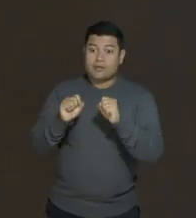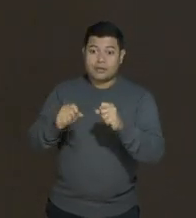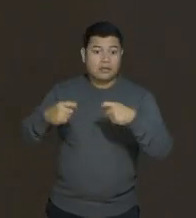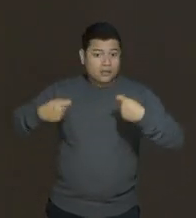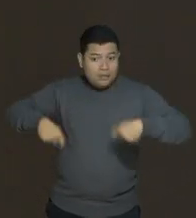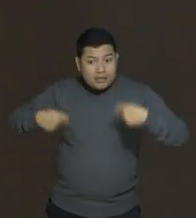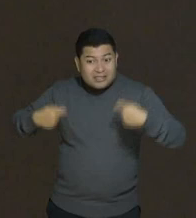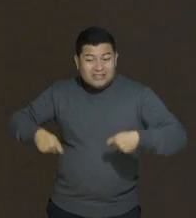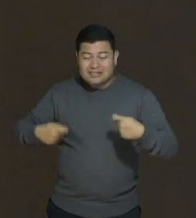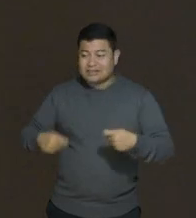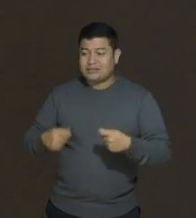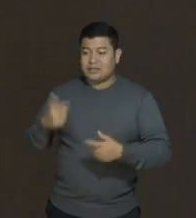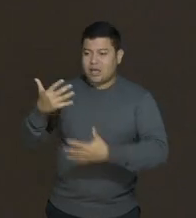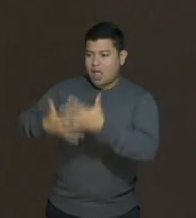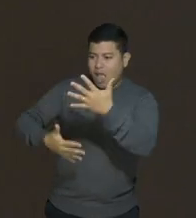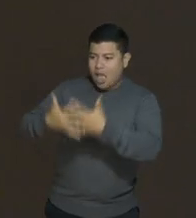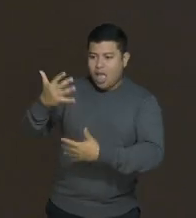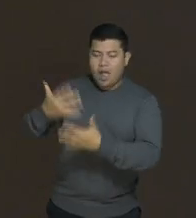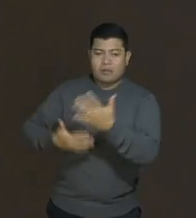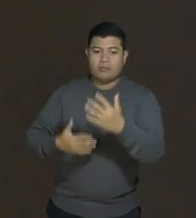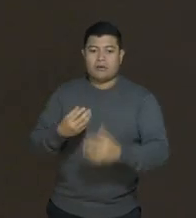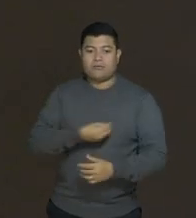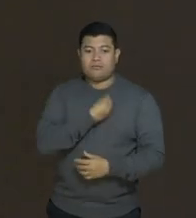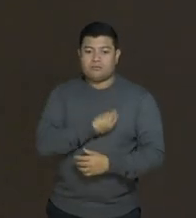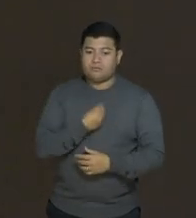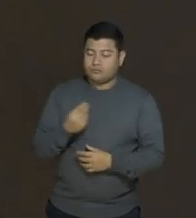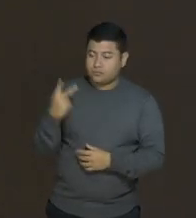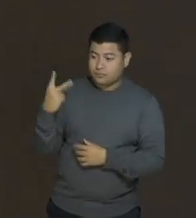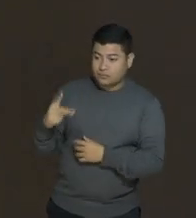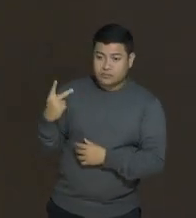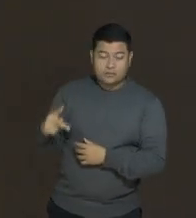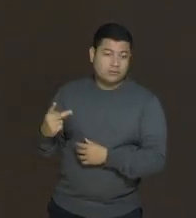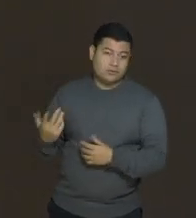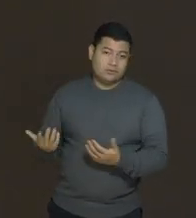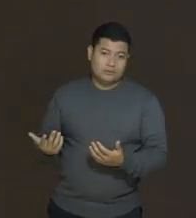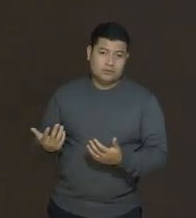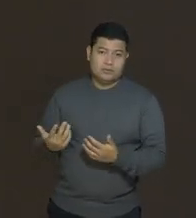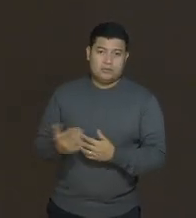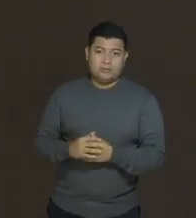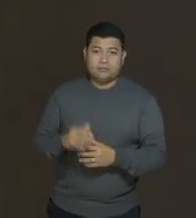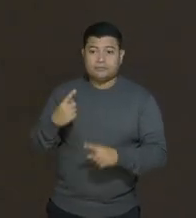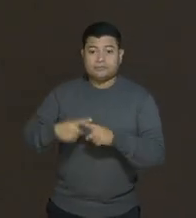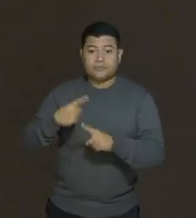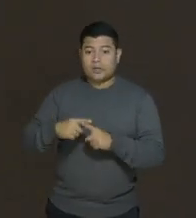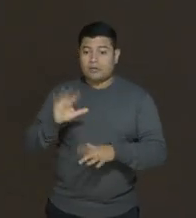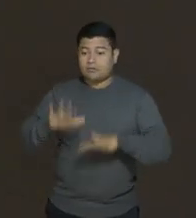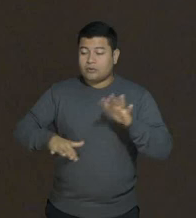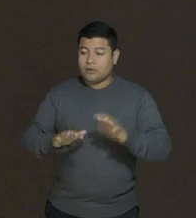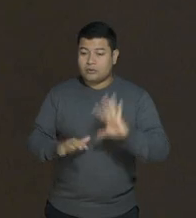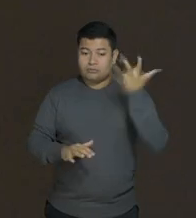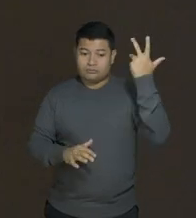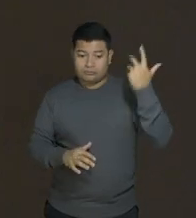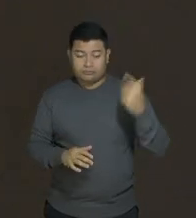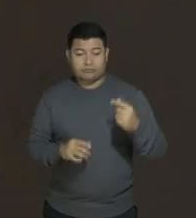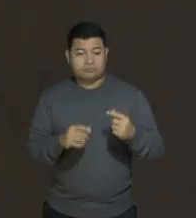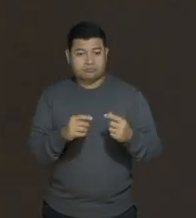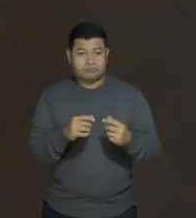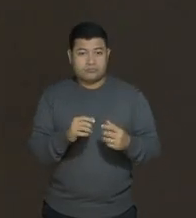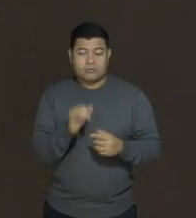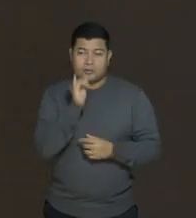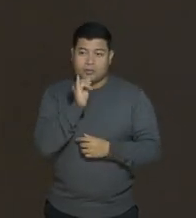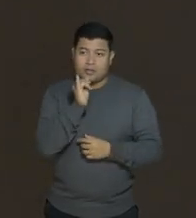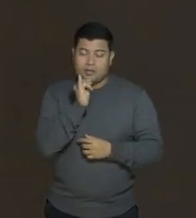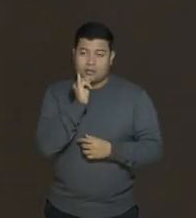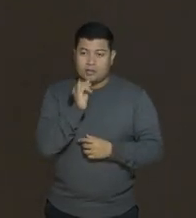pessoa tratar, né? Porque pode ter um outro sintoma que a pessoa consegue conviver com aquilo. O que acontece muito é que, às vezes,